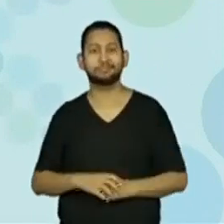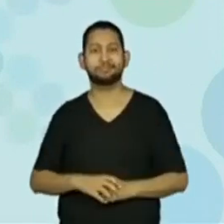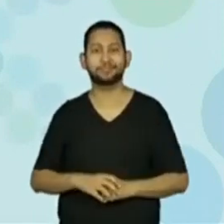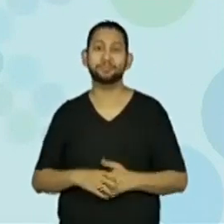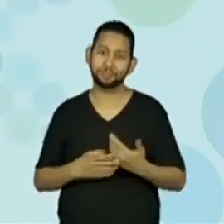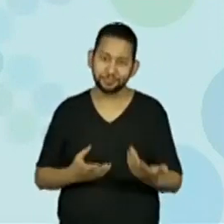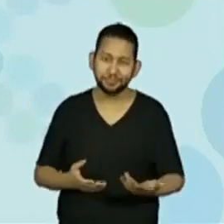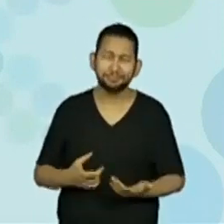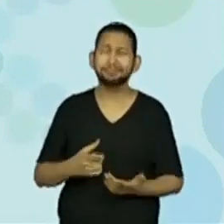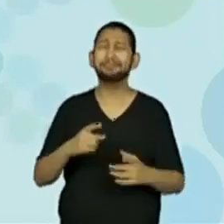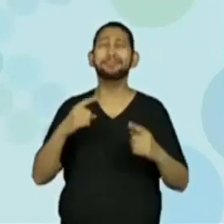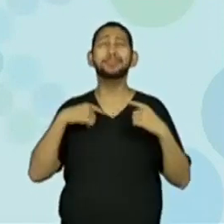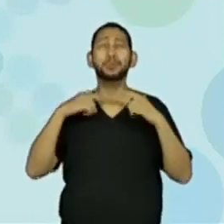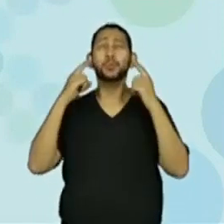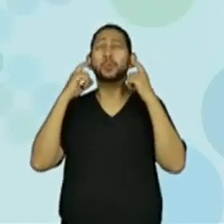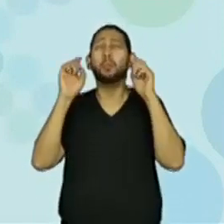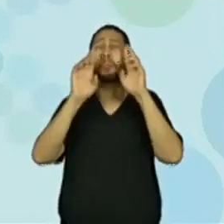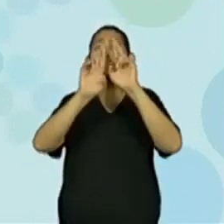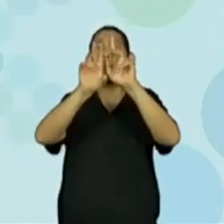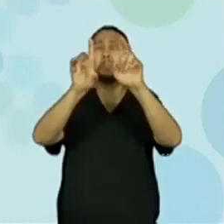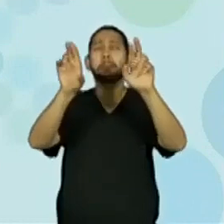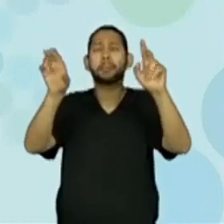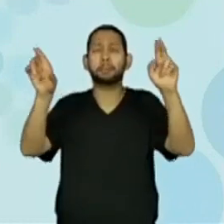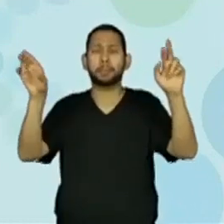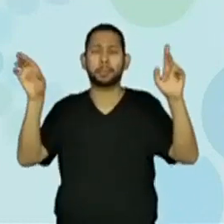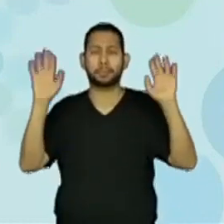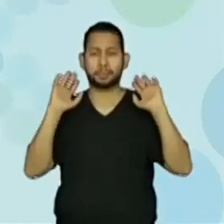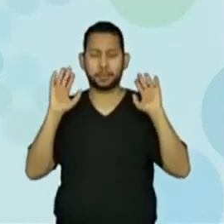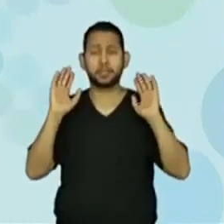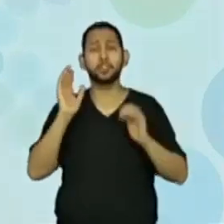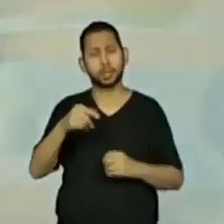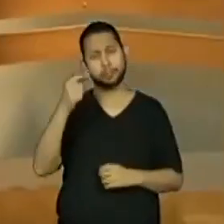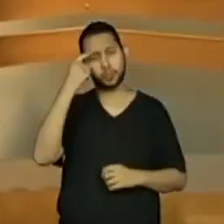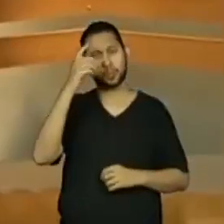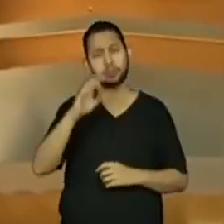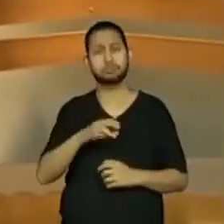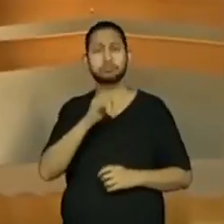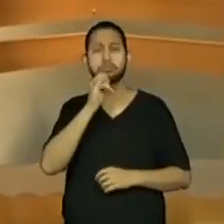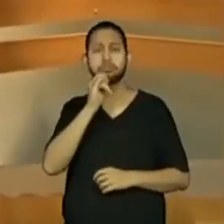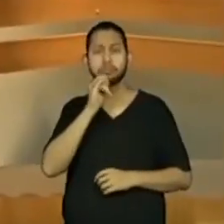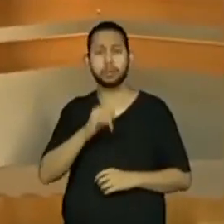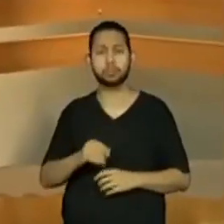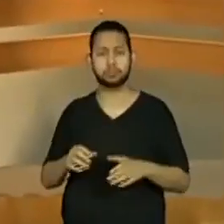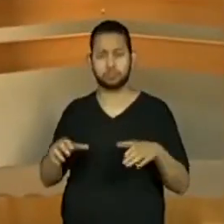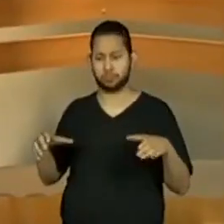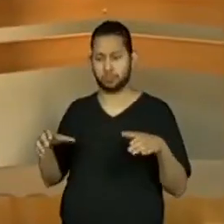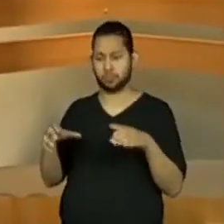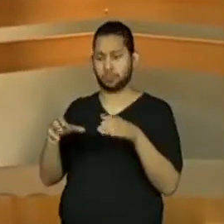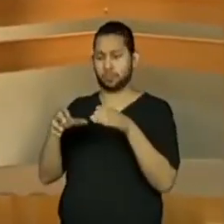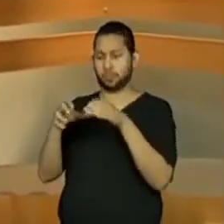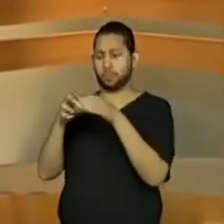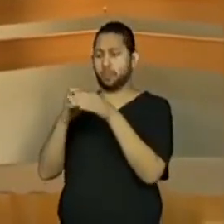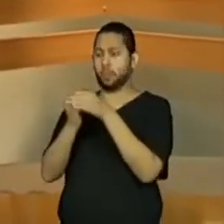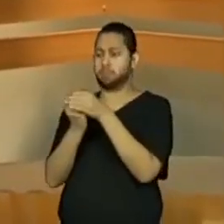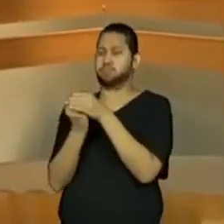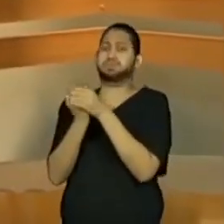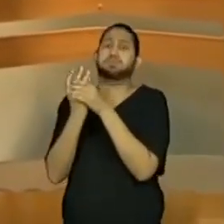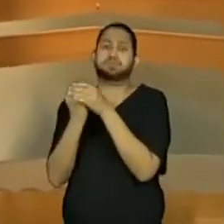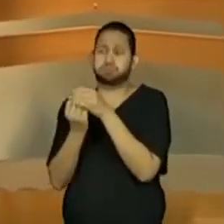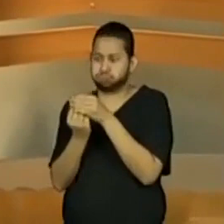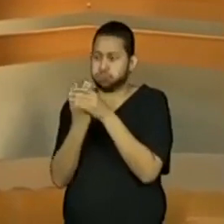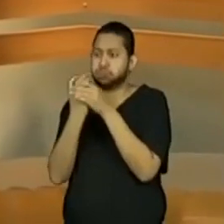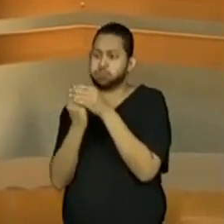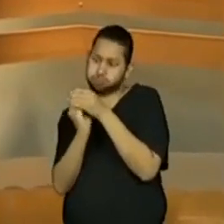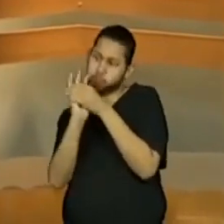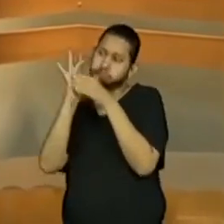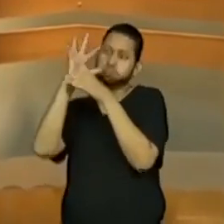Então, há uma infinidade de sons da natureza. Já imaginou o som de uma erupção vulcânica? Que som grandioso!